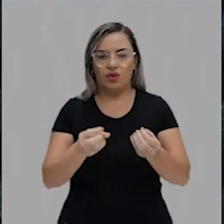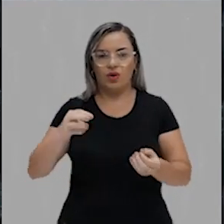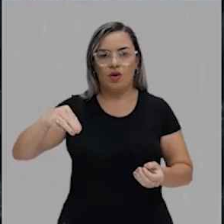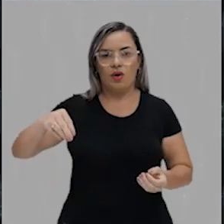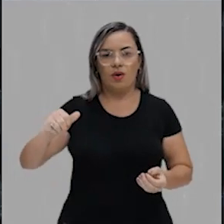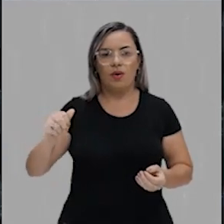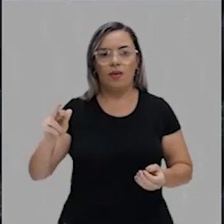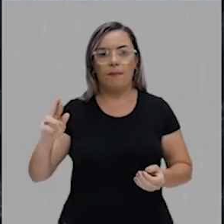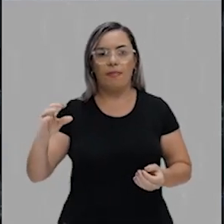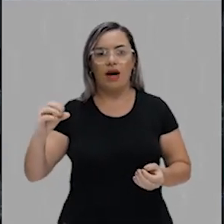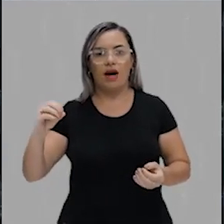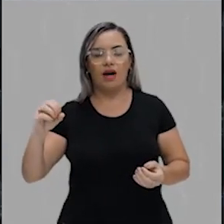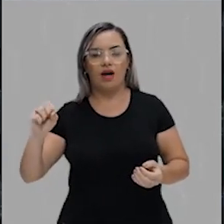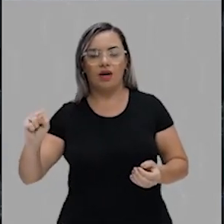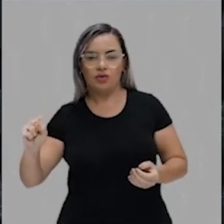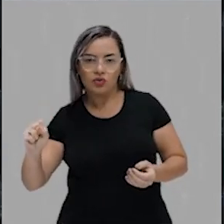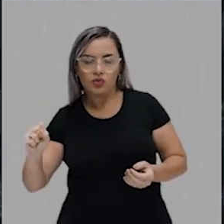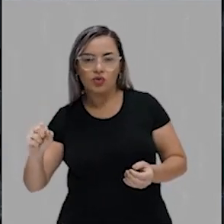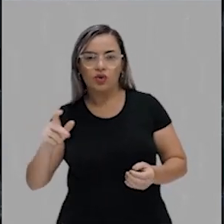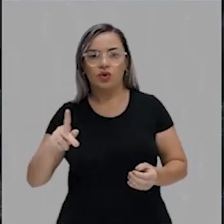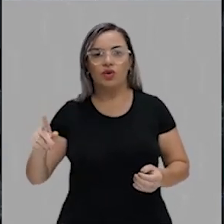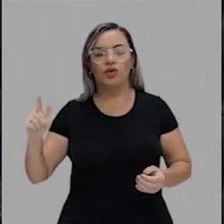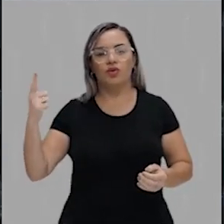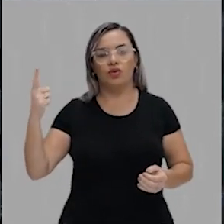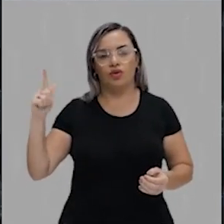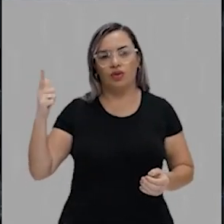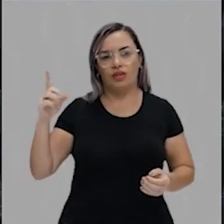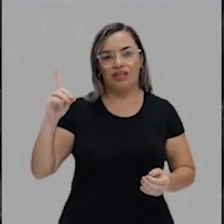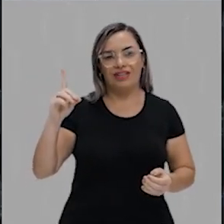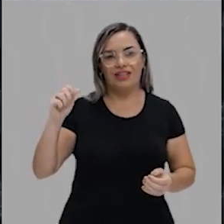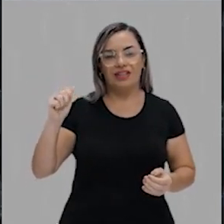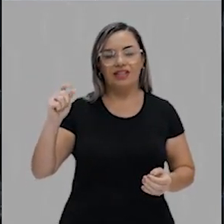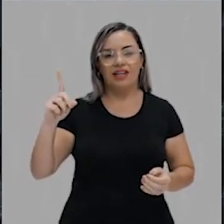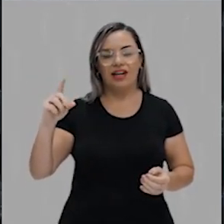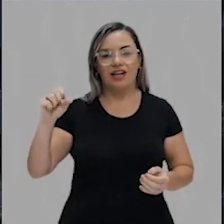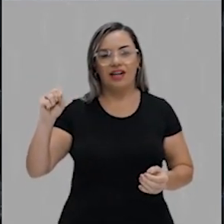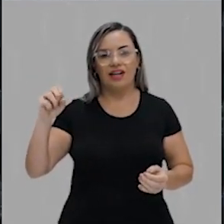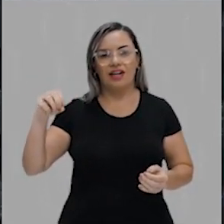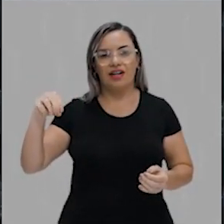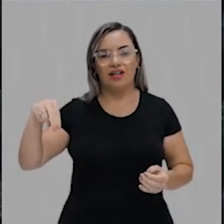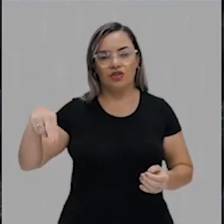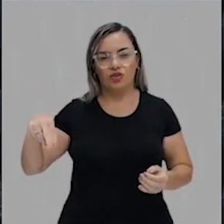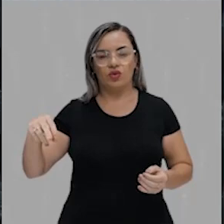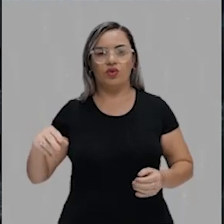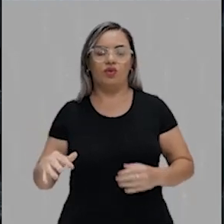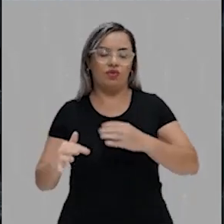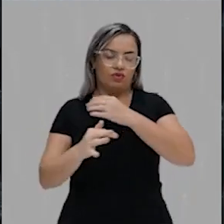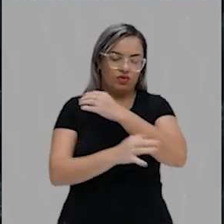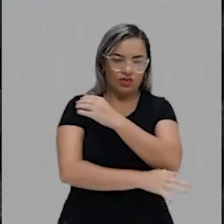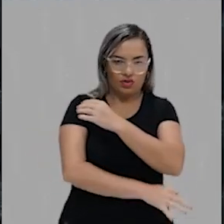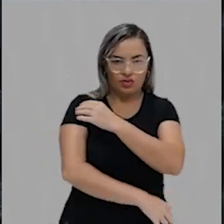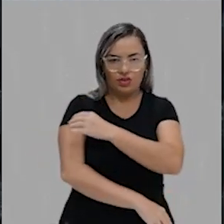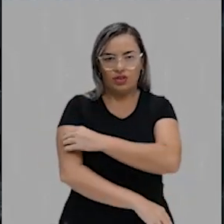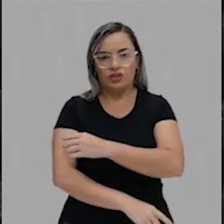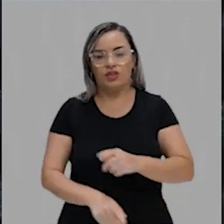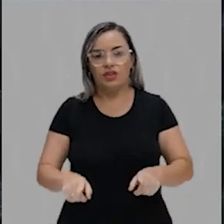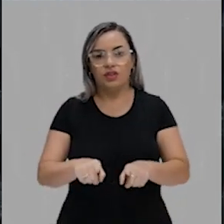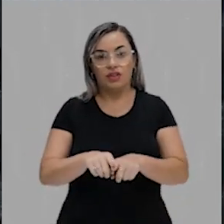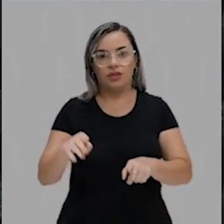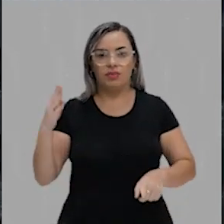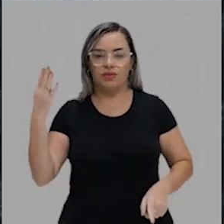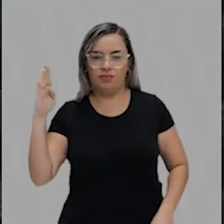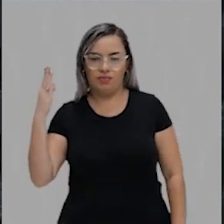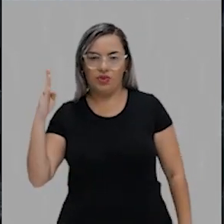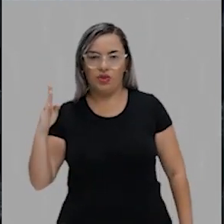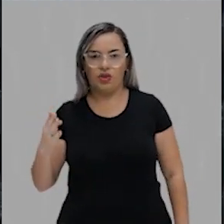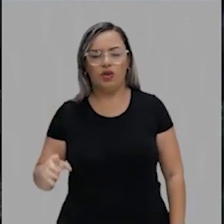de Geografia, temos o professor Dadson, Física, tem eu aqui na Biologia. Então, nós estamos aqui